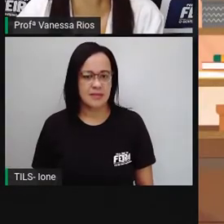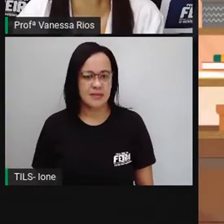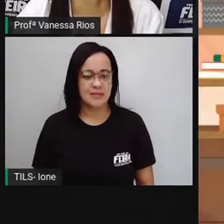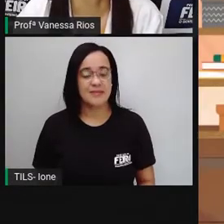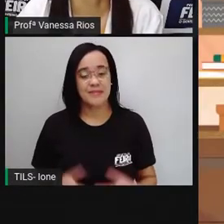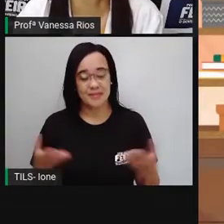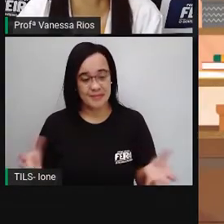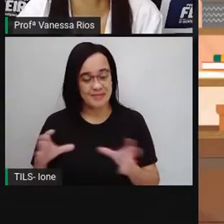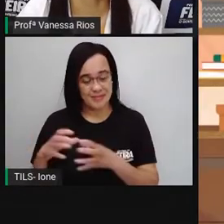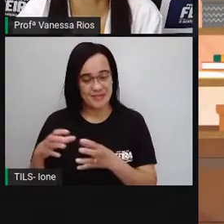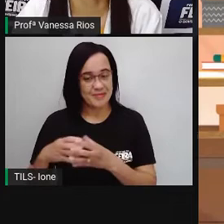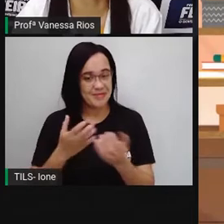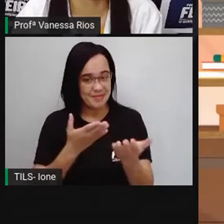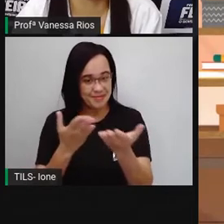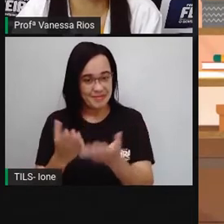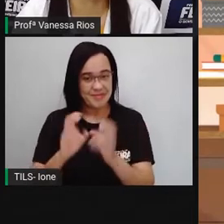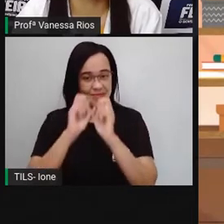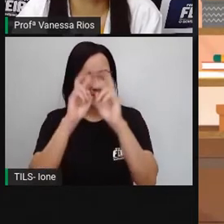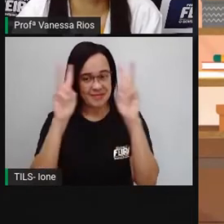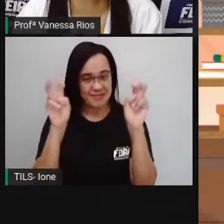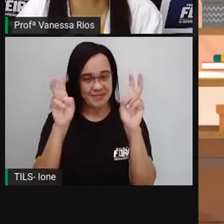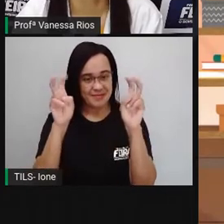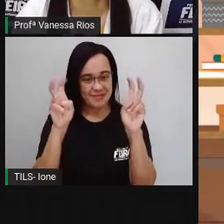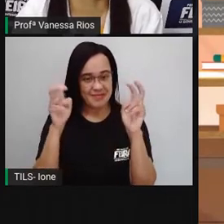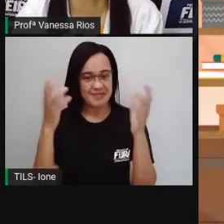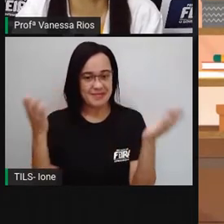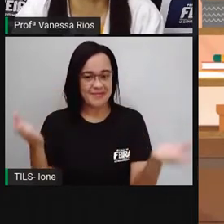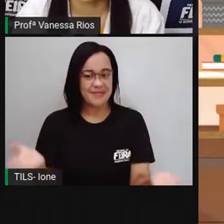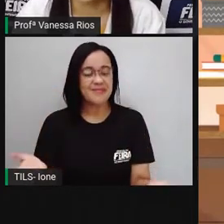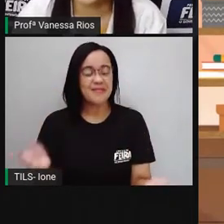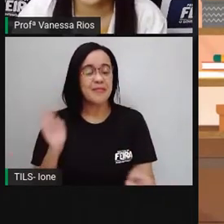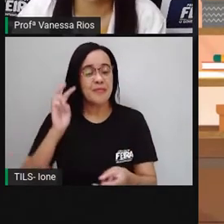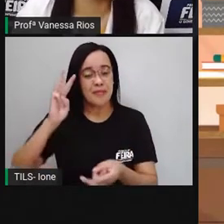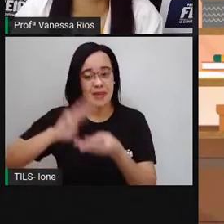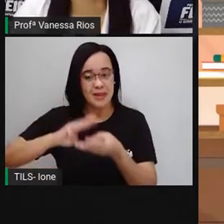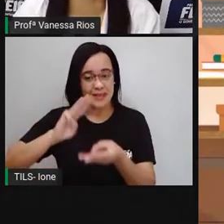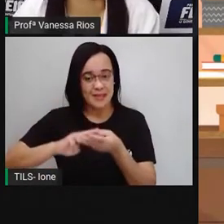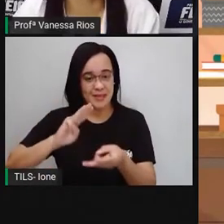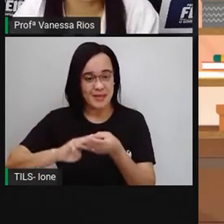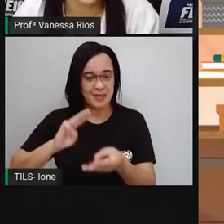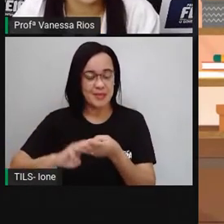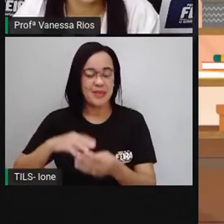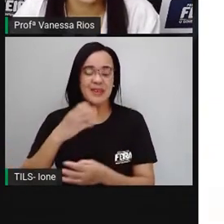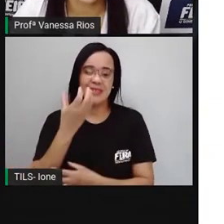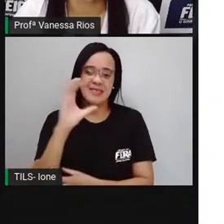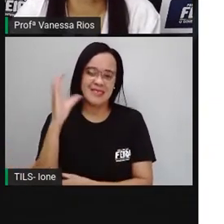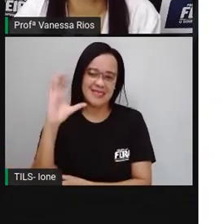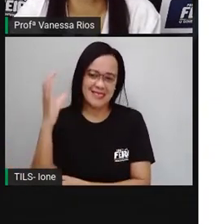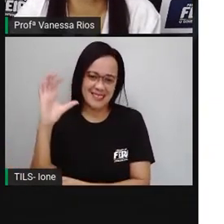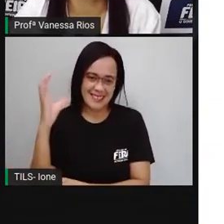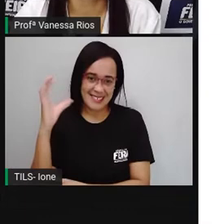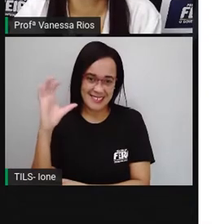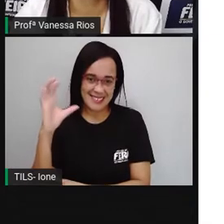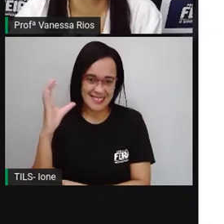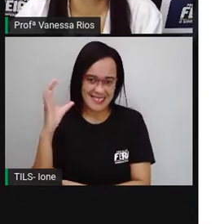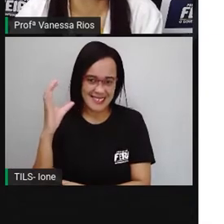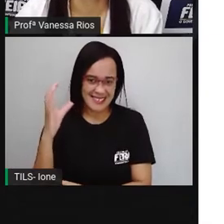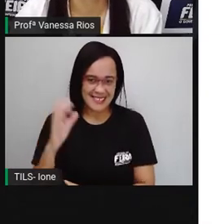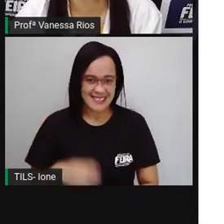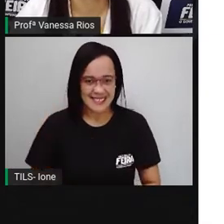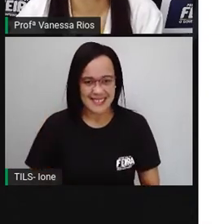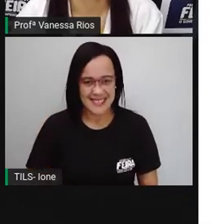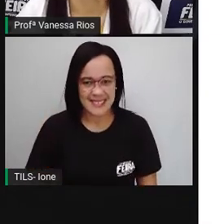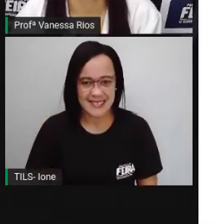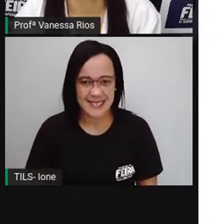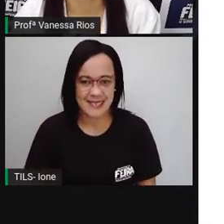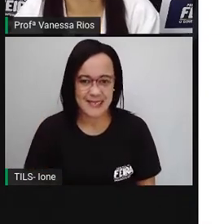turma! Olha só, nossa aula é de matemática e ciências naturais. E aí,